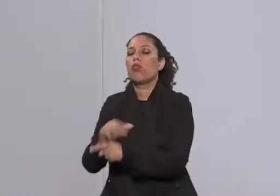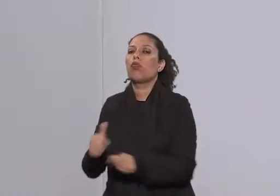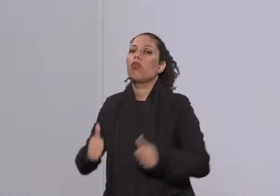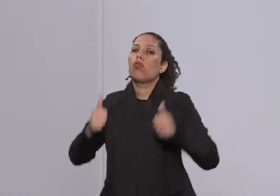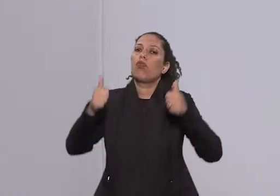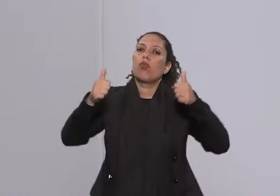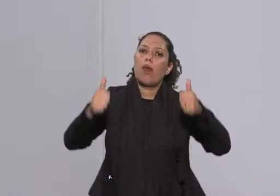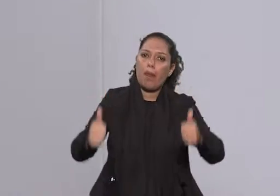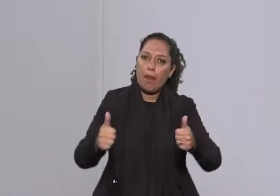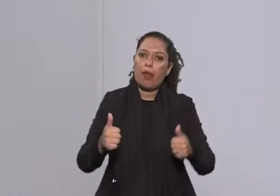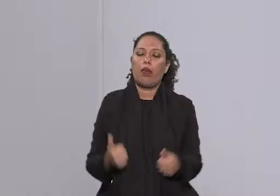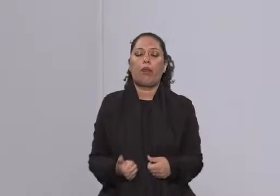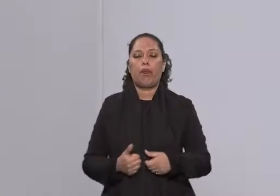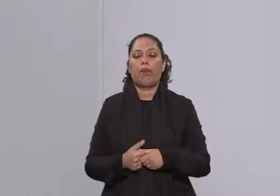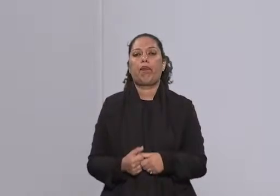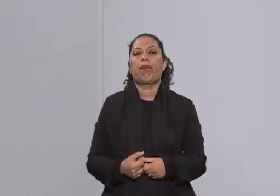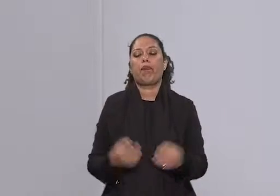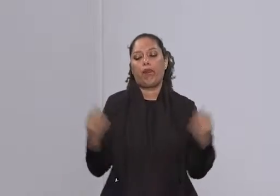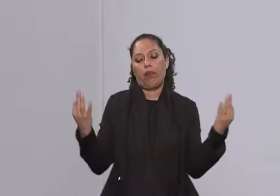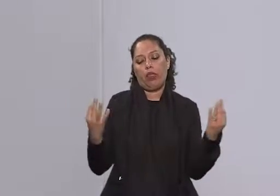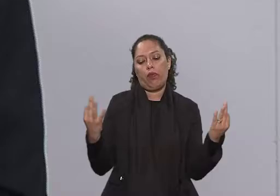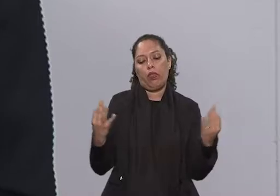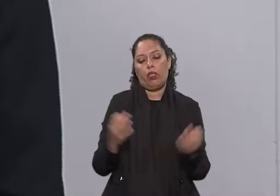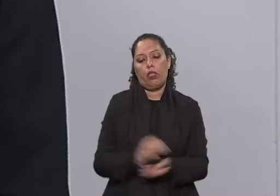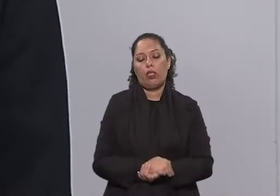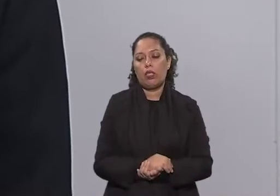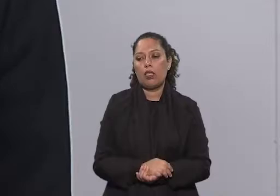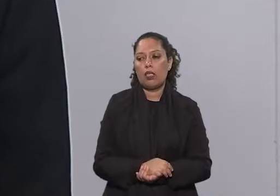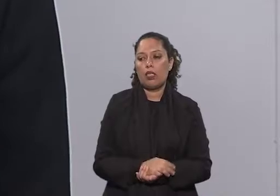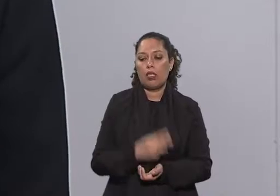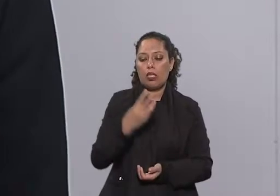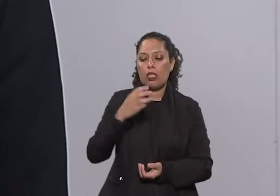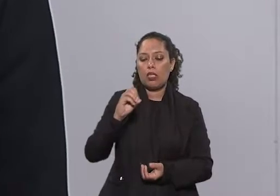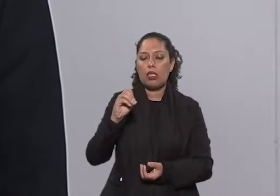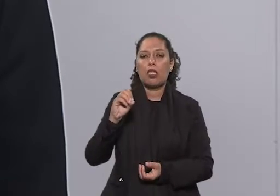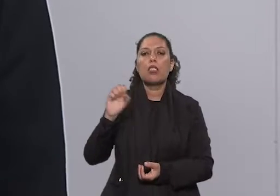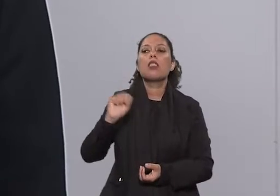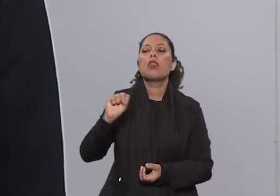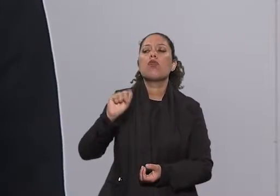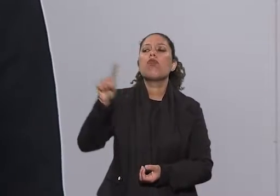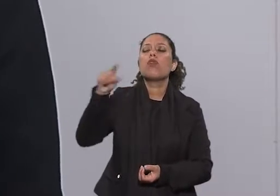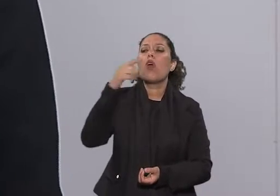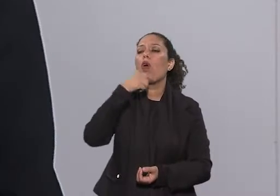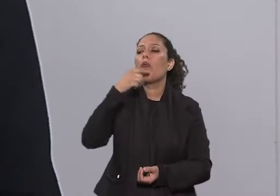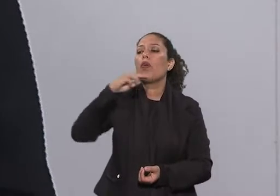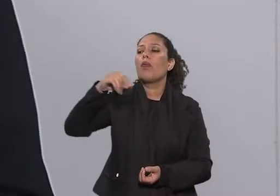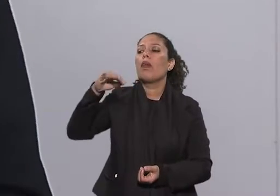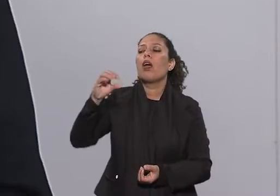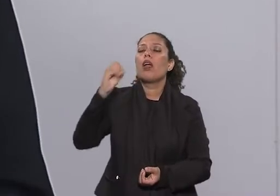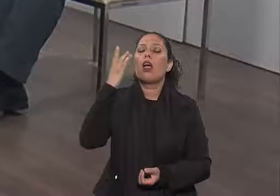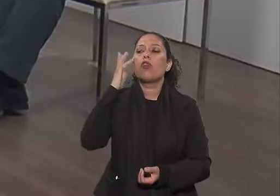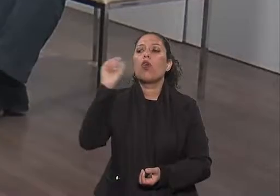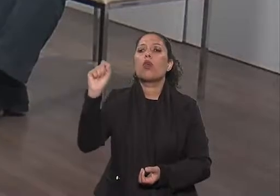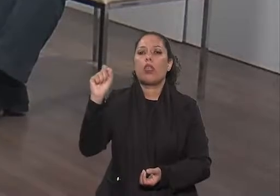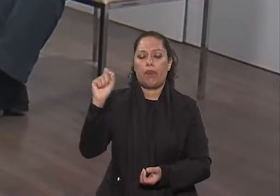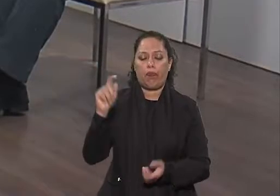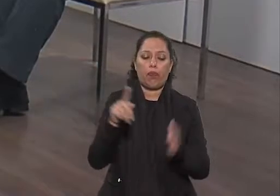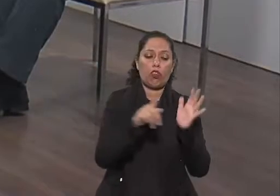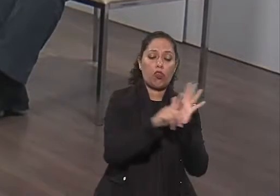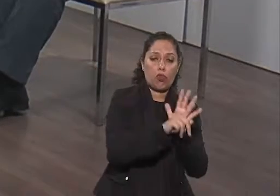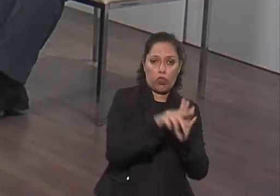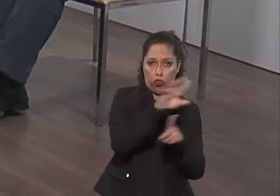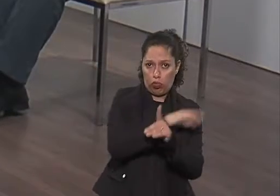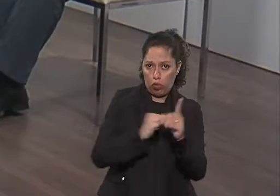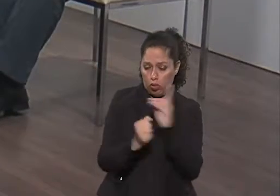e por um esporte profissional no país é feito o mário 30 segundos já está encerrando sua opinião então os projetos